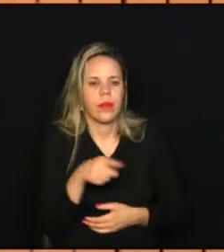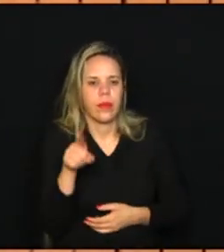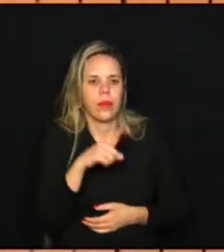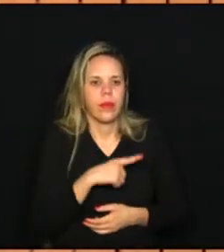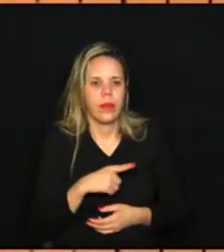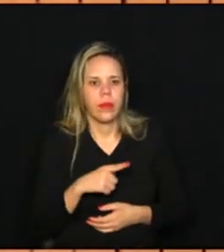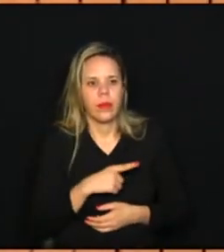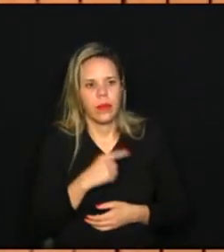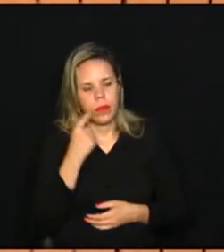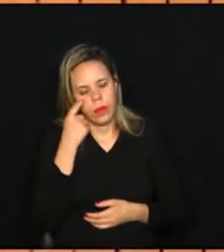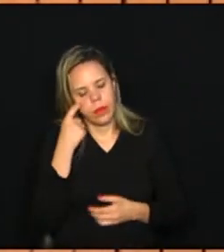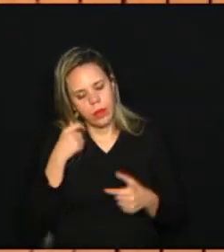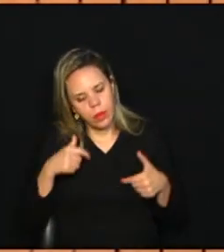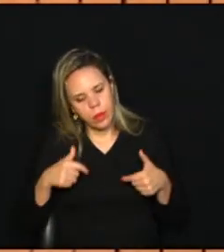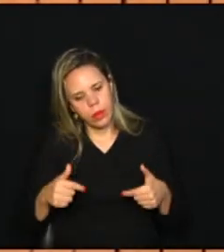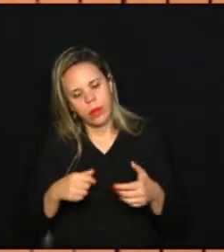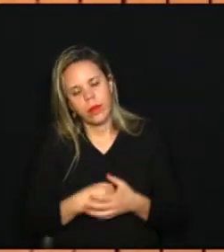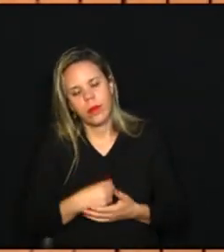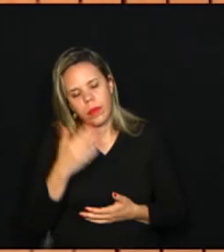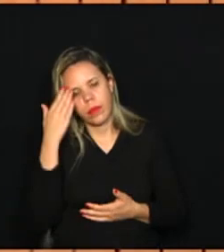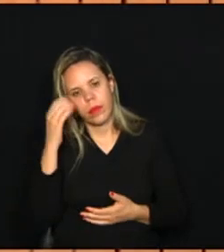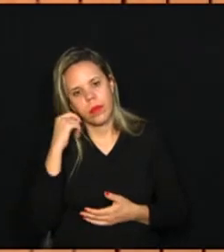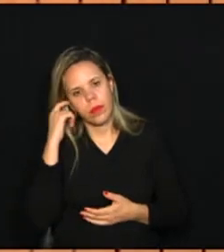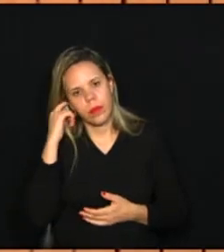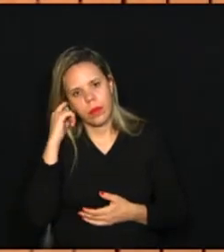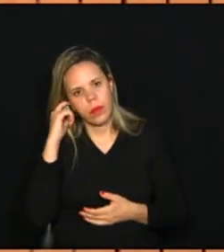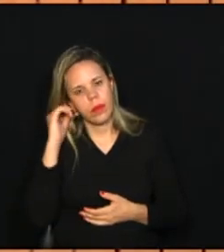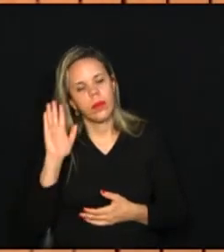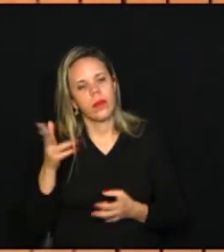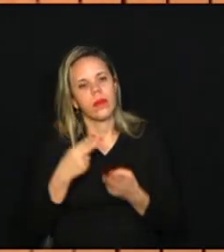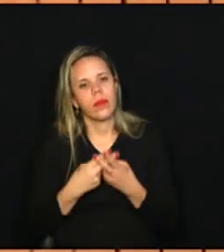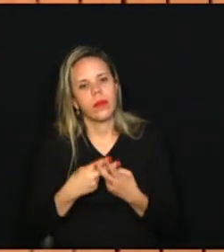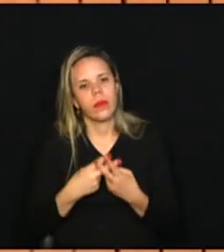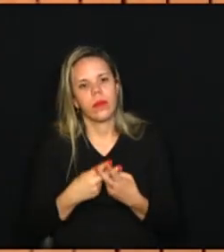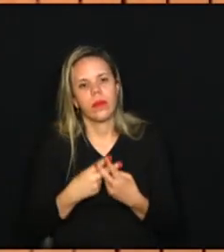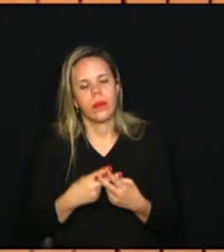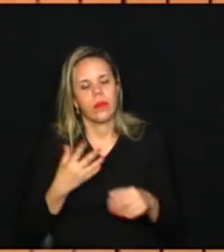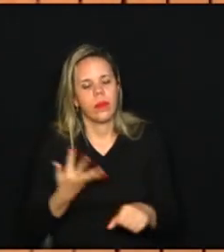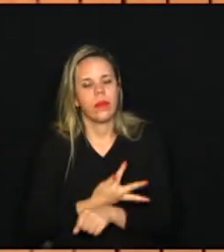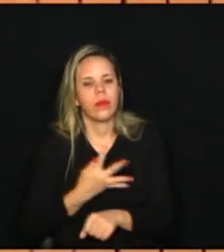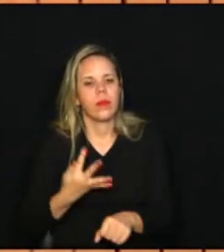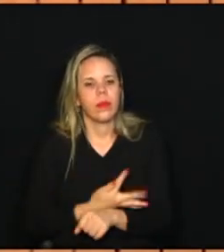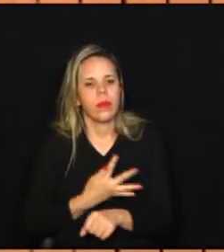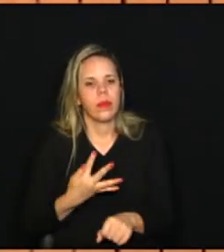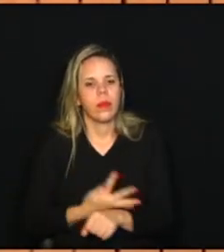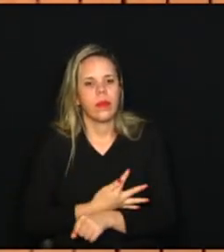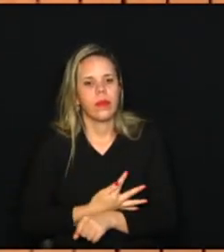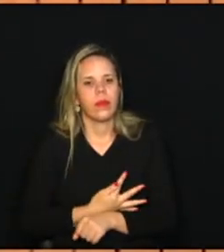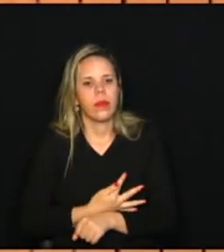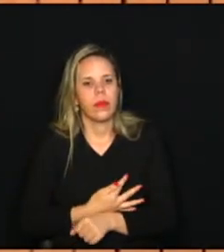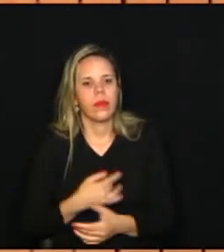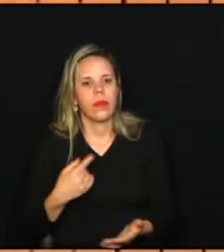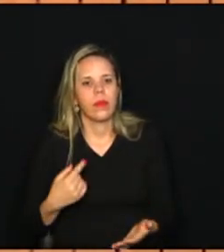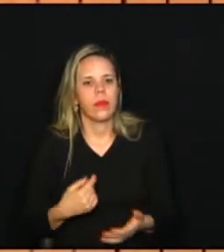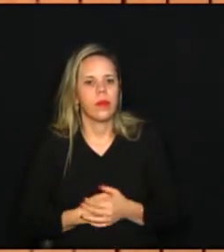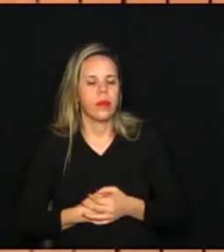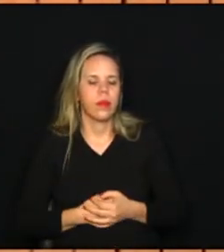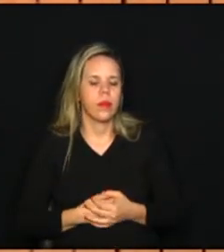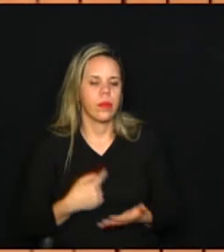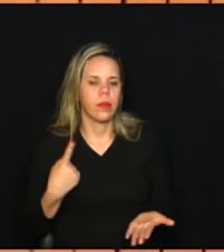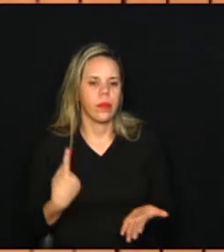estão enfrentando. Eu agradeço já a paciência, a tolerância e o comprometimento,